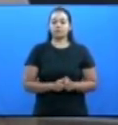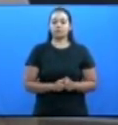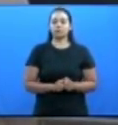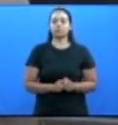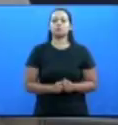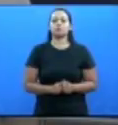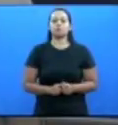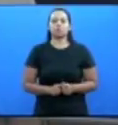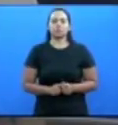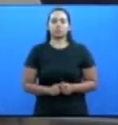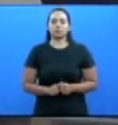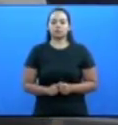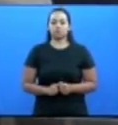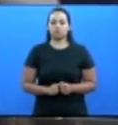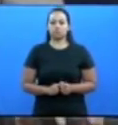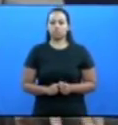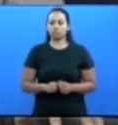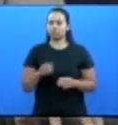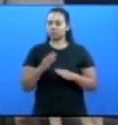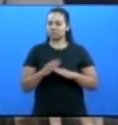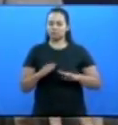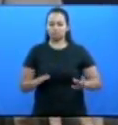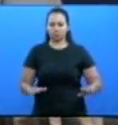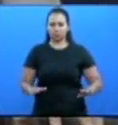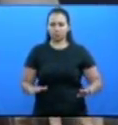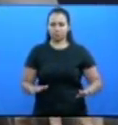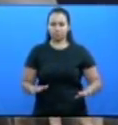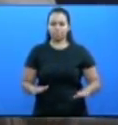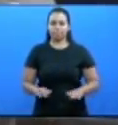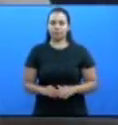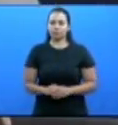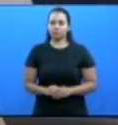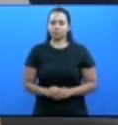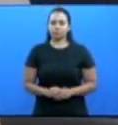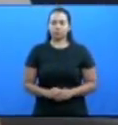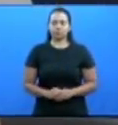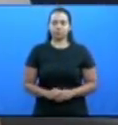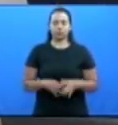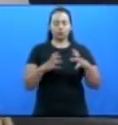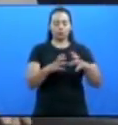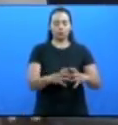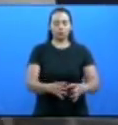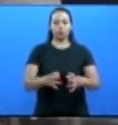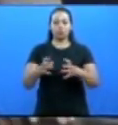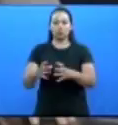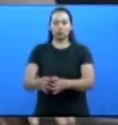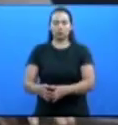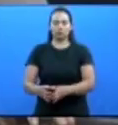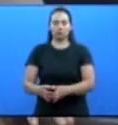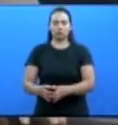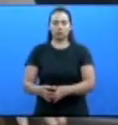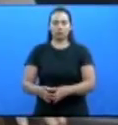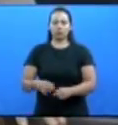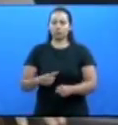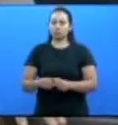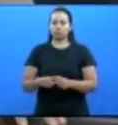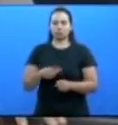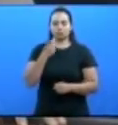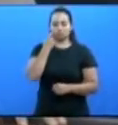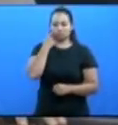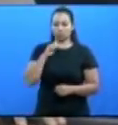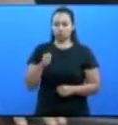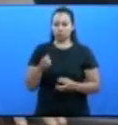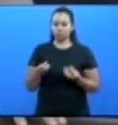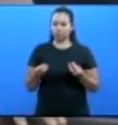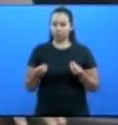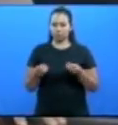definitivamente resolvidos. Eu sei que cada ponto da cidade, em cada bairro, em cada local, há